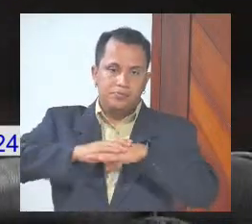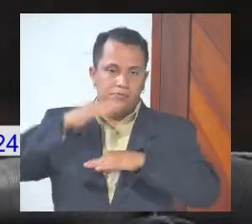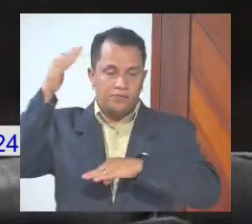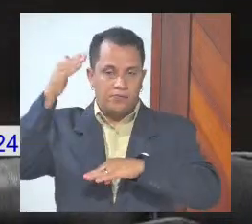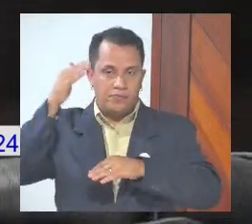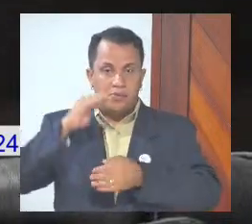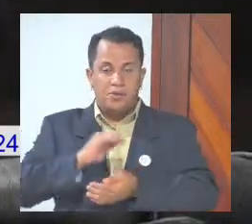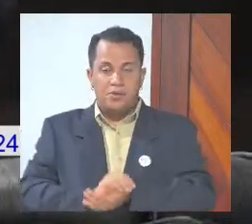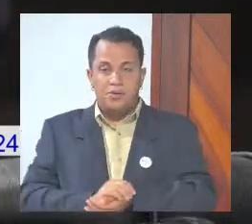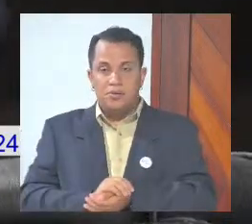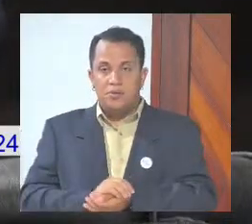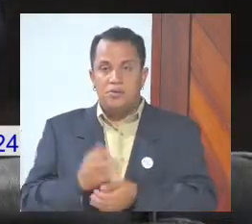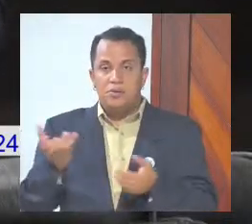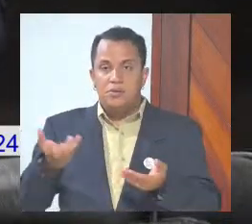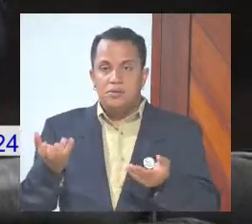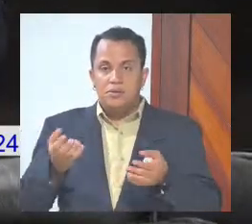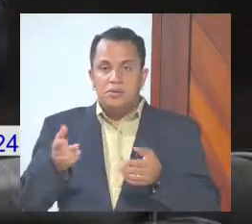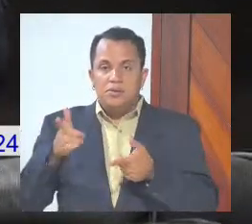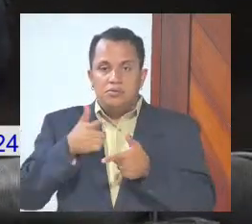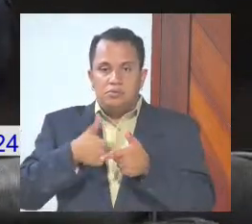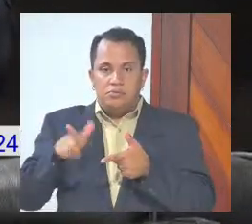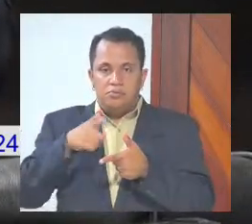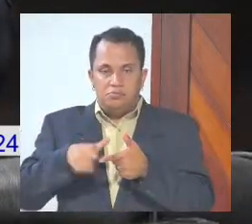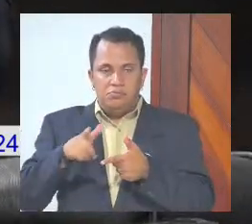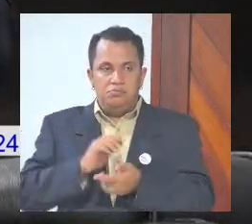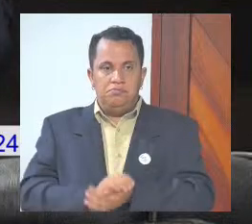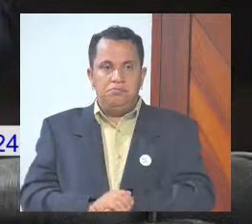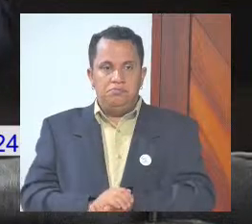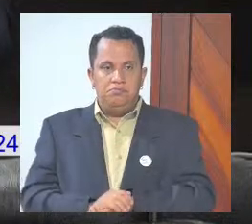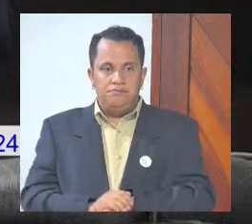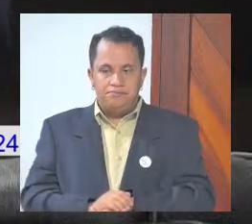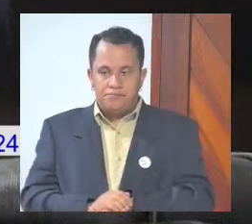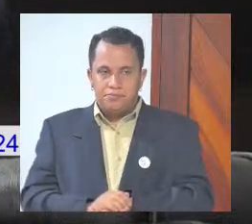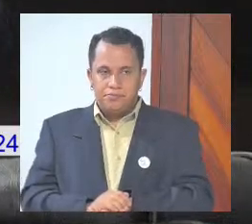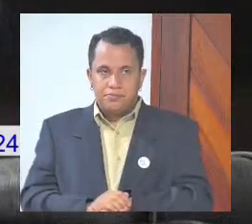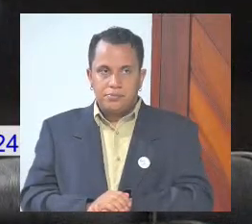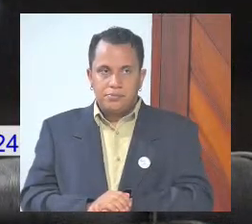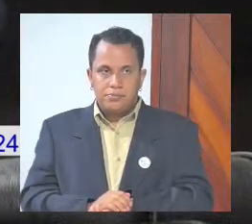devem ser levantados. Eles estão aqui para tentar resolver o seu problema. E,